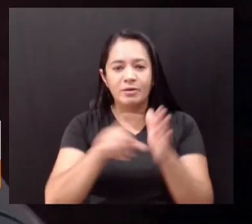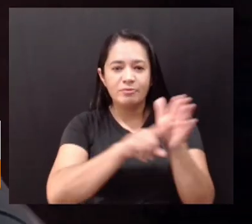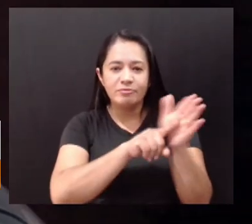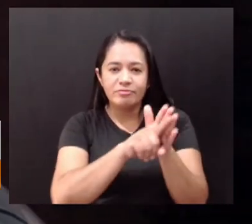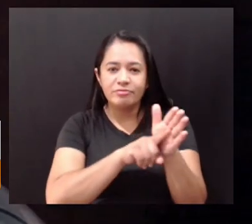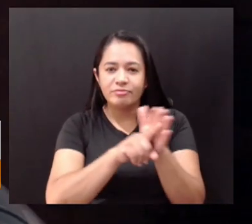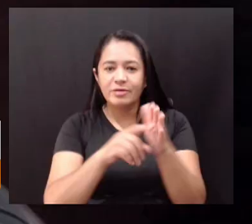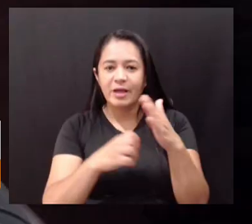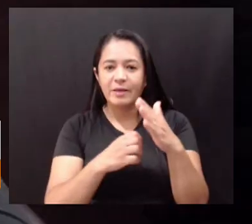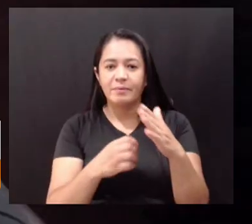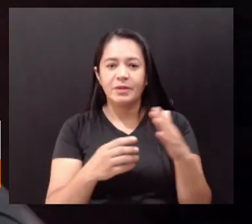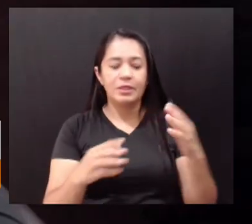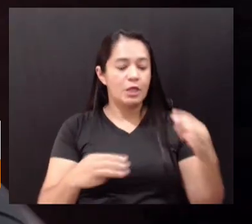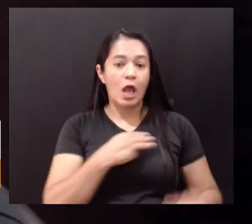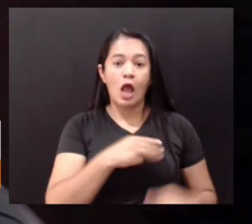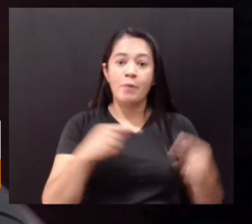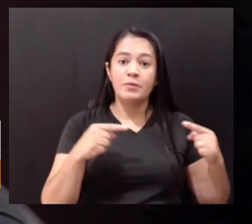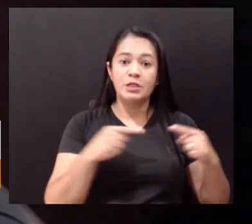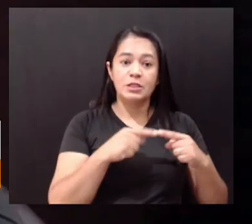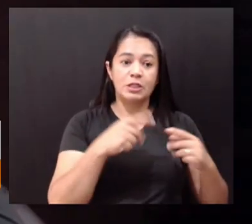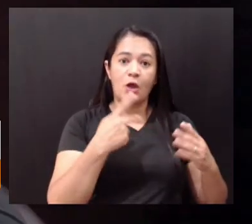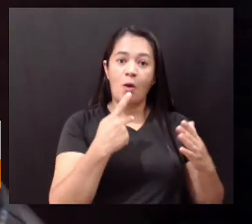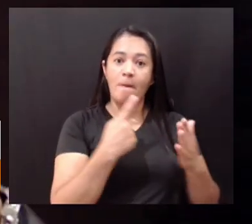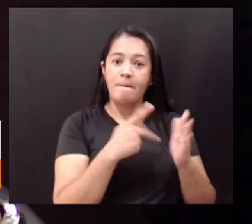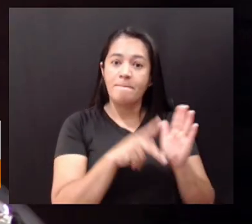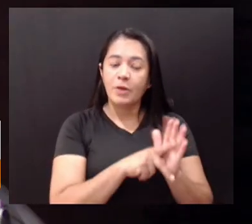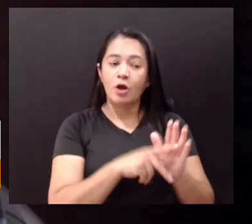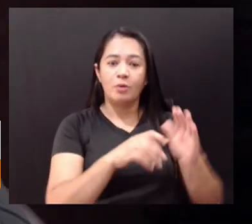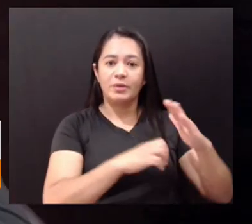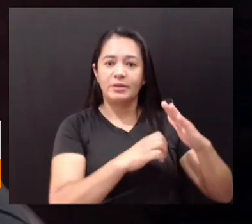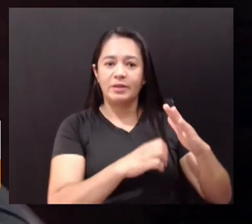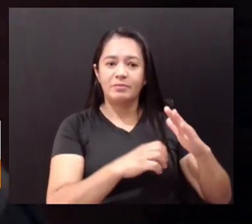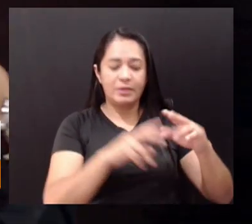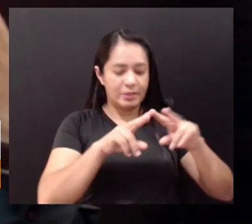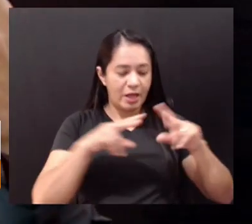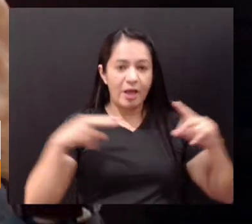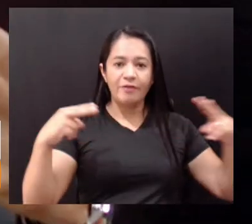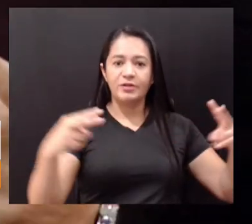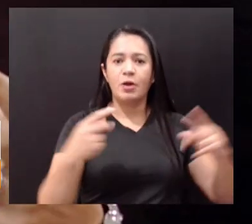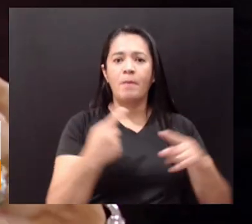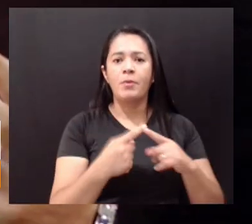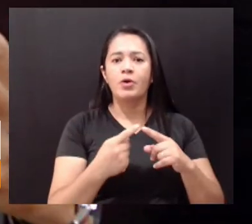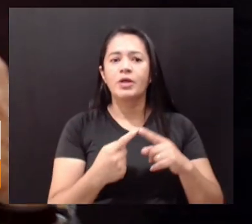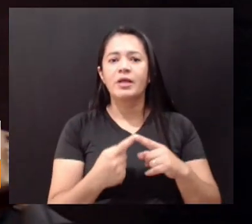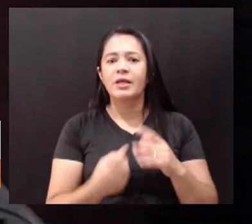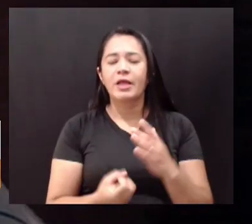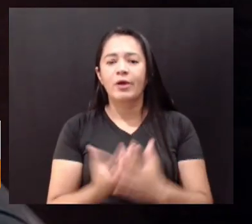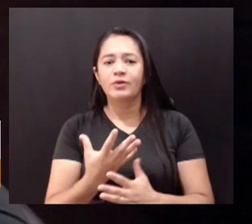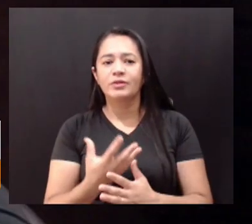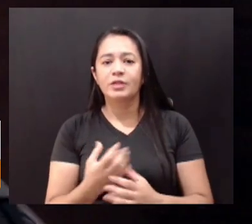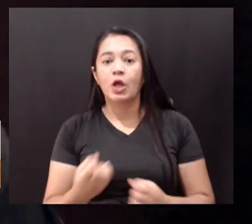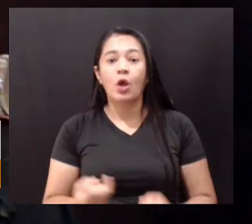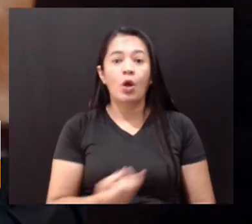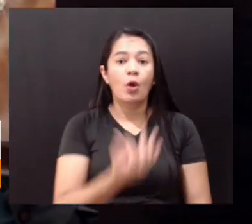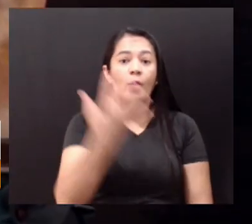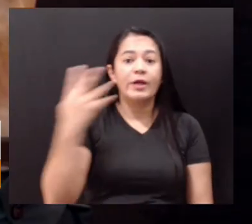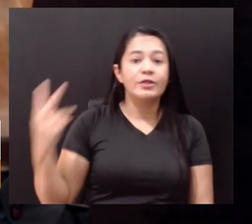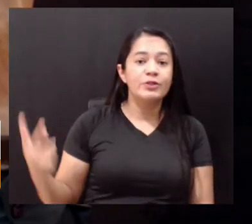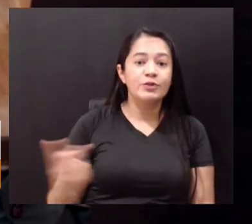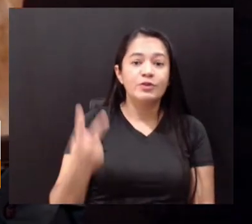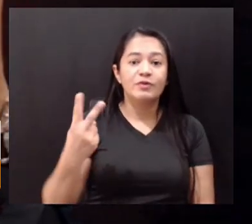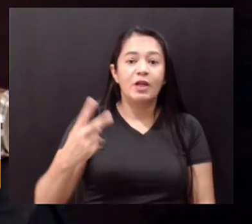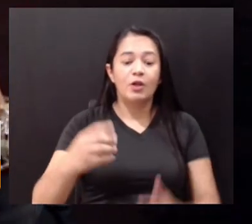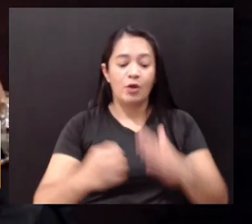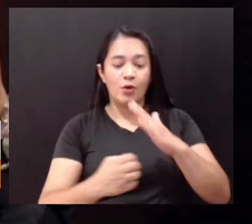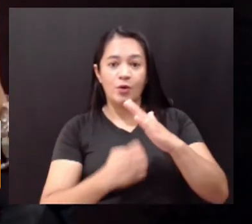empresa, a visão da empresa, onde ela quer estar no futuro, por que que ela nasceu, quais são os valores que essa empresa possui, esses